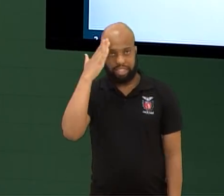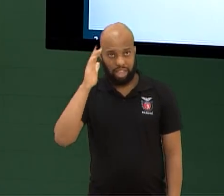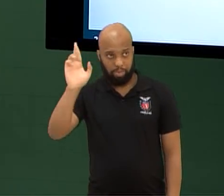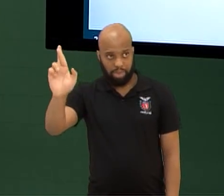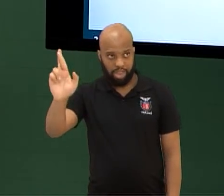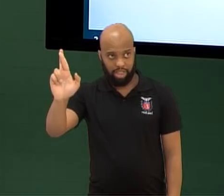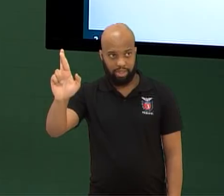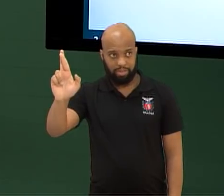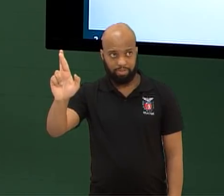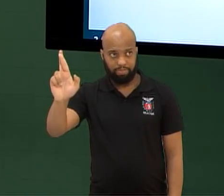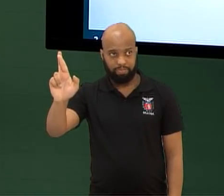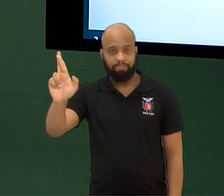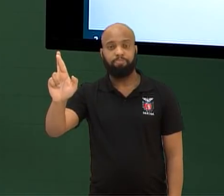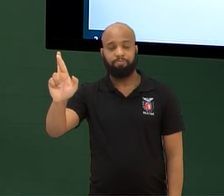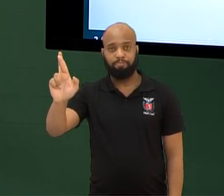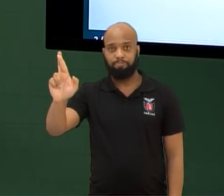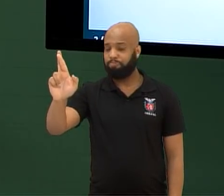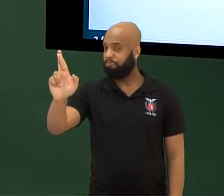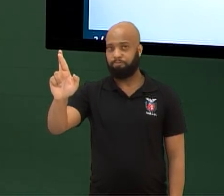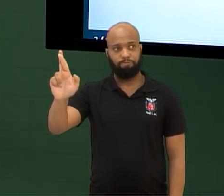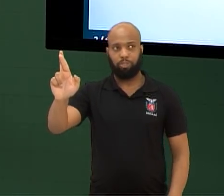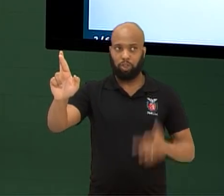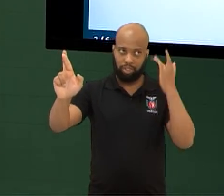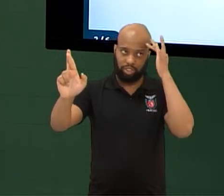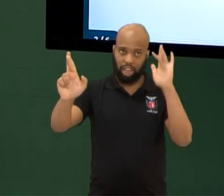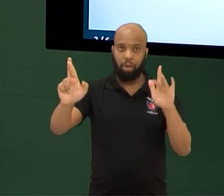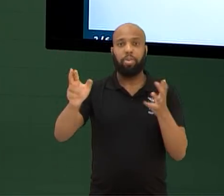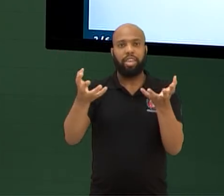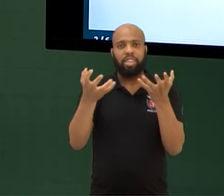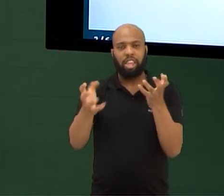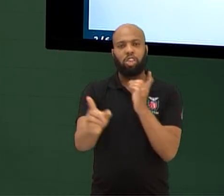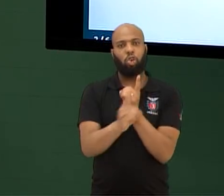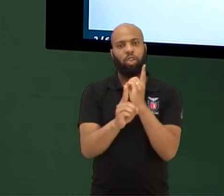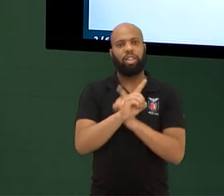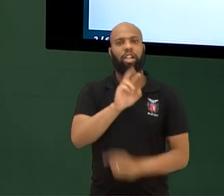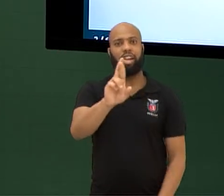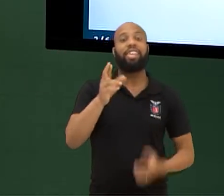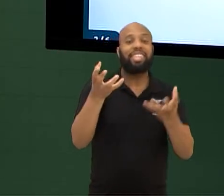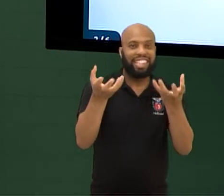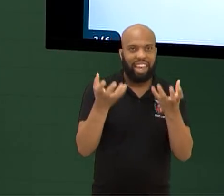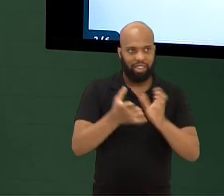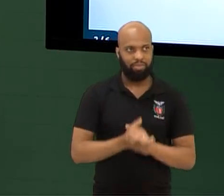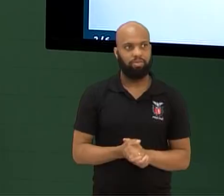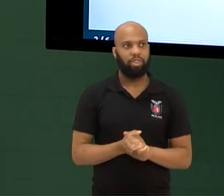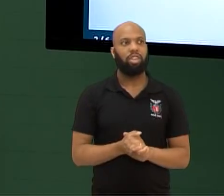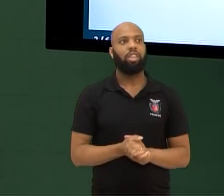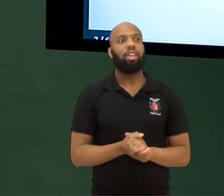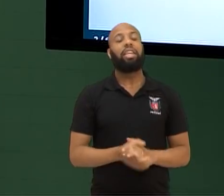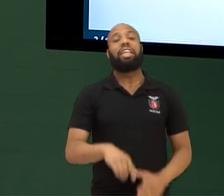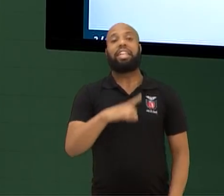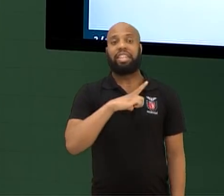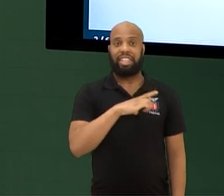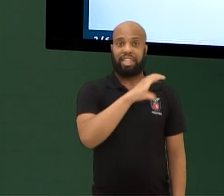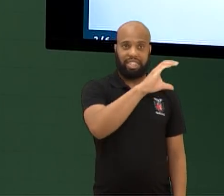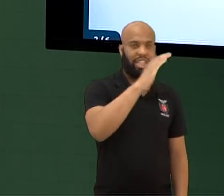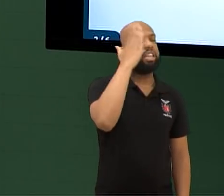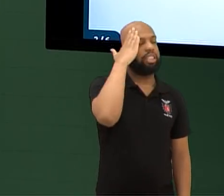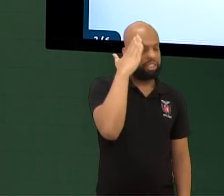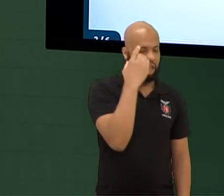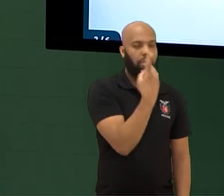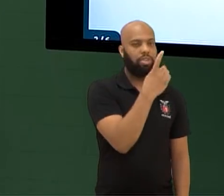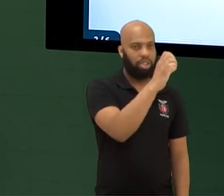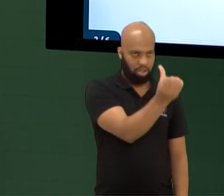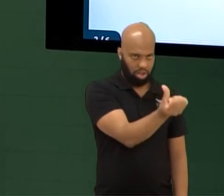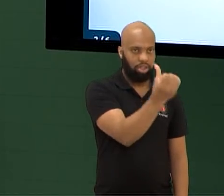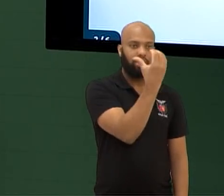que é o raio dessa circunferência? Não sei. É isso que eu quero descobrir. Então, o comprimento é